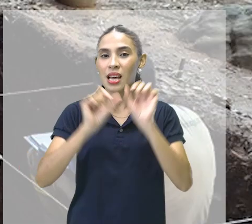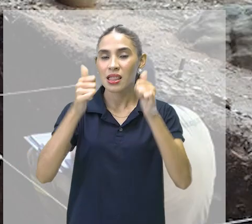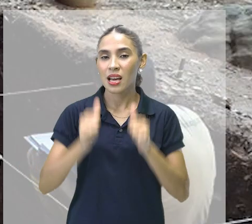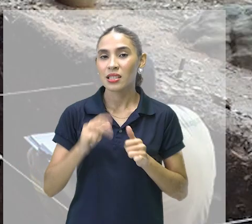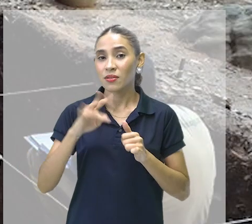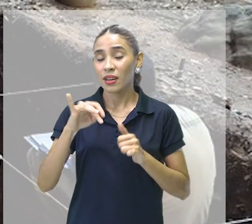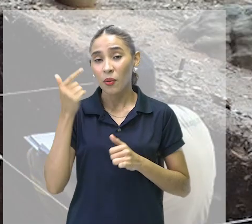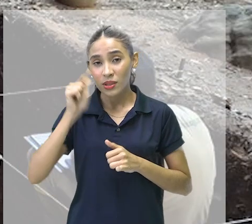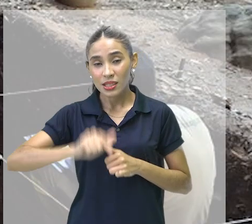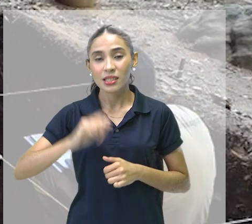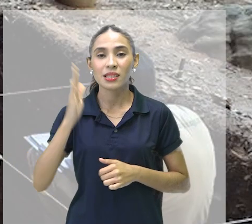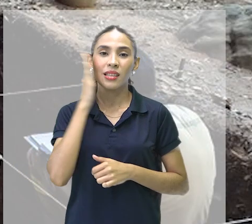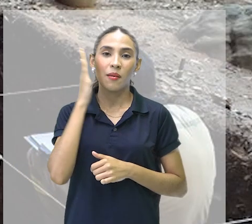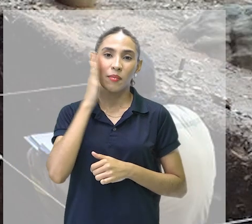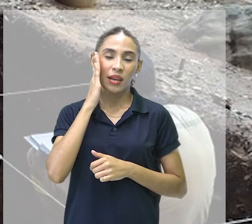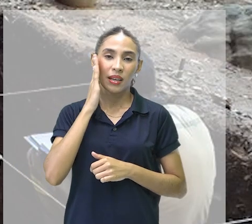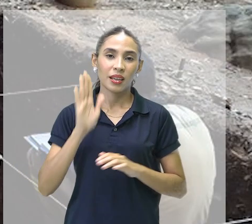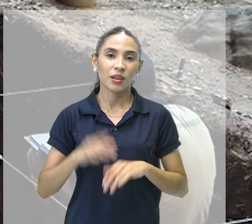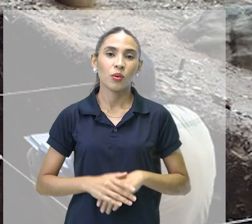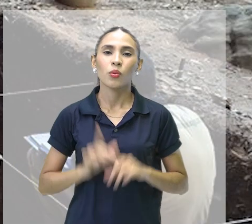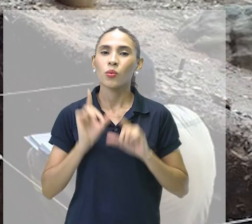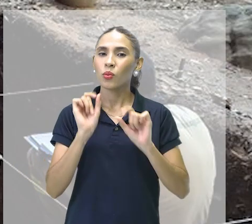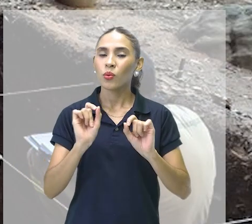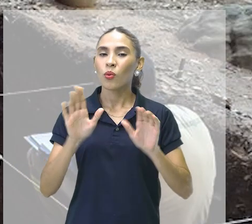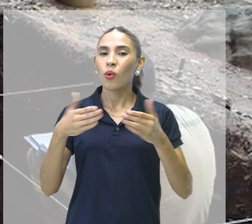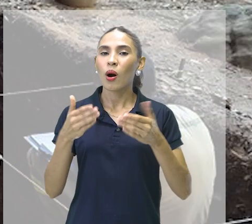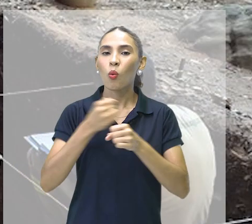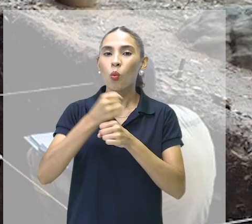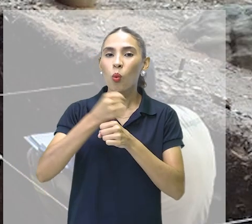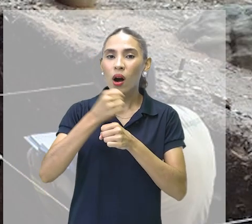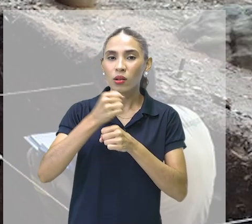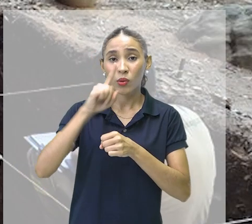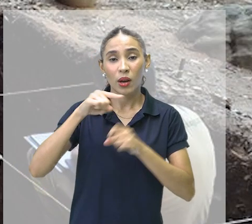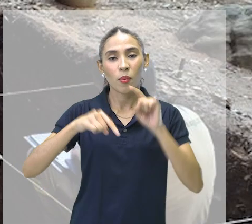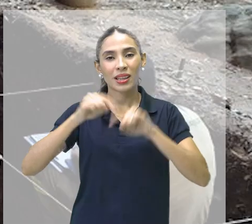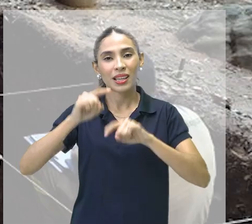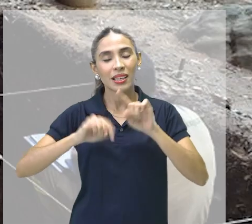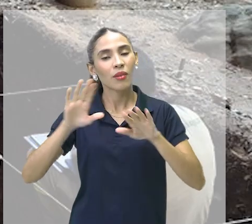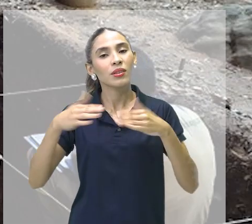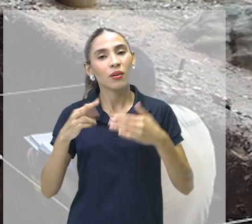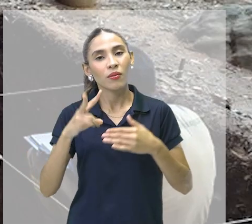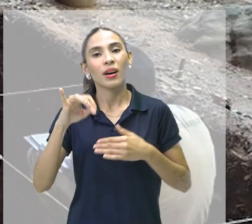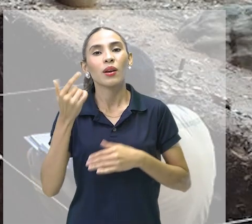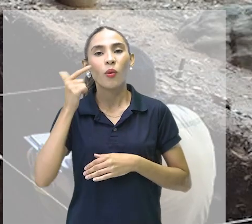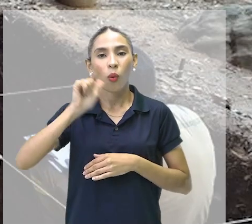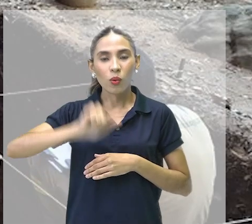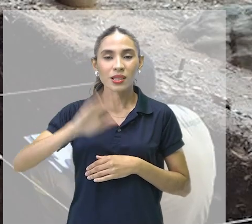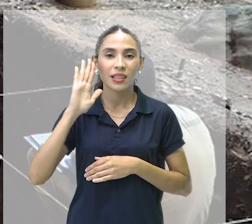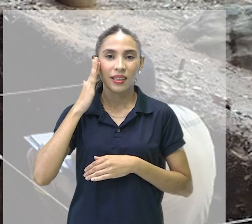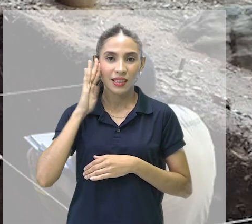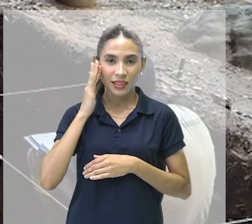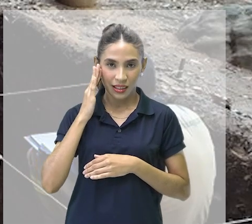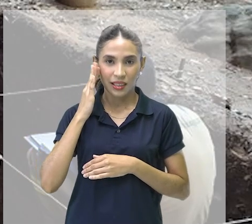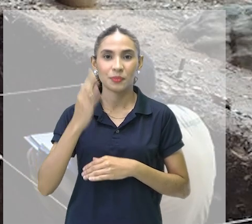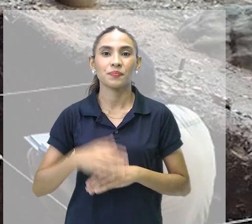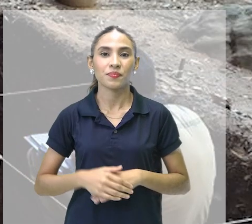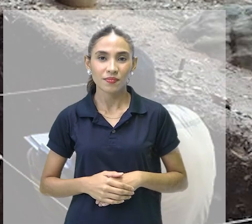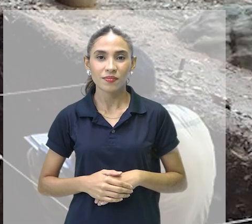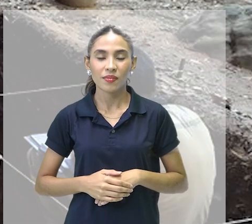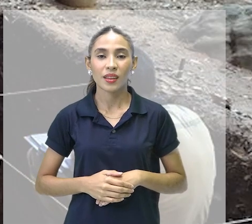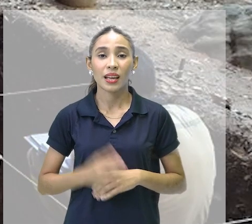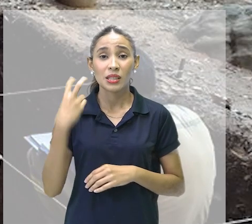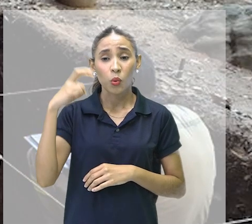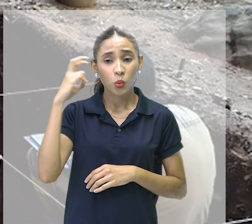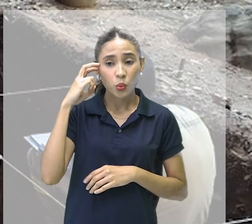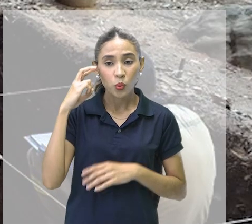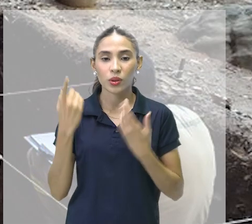gente vai conseguir saber de que época que é esse objeto. E aí nós vamos conseguir entender essa